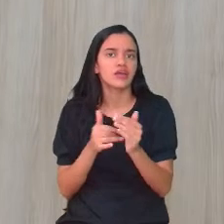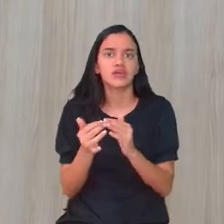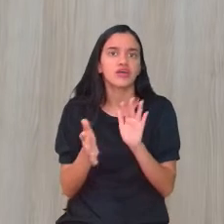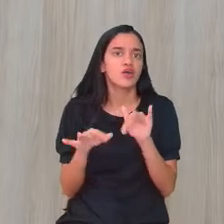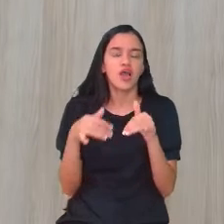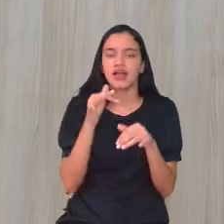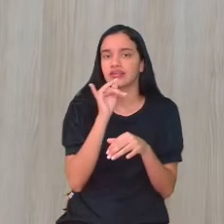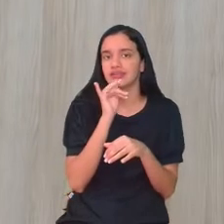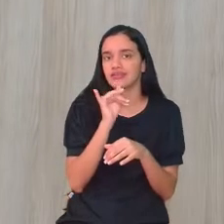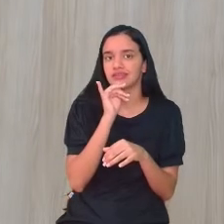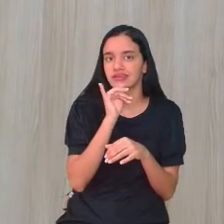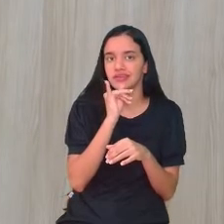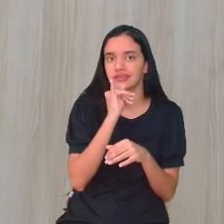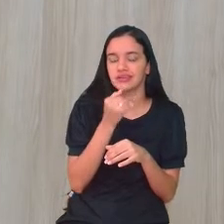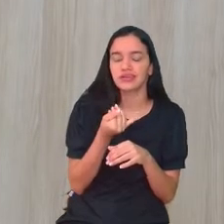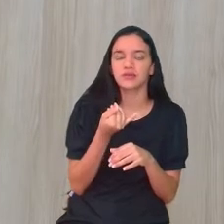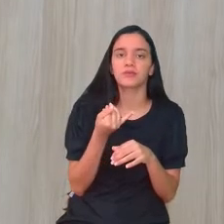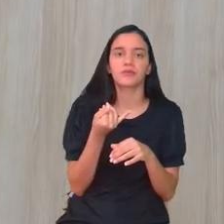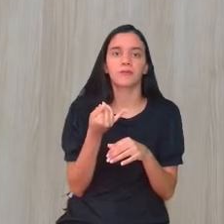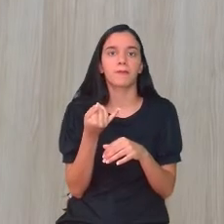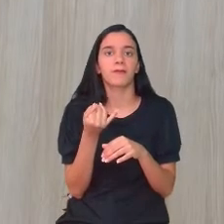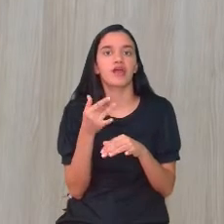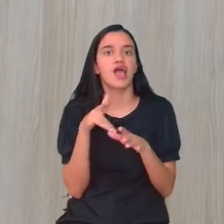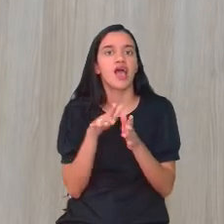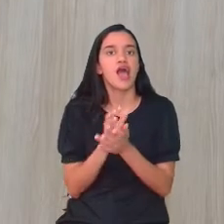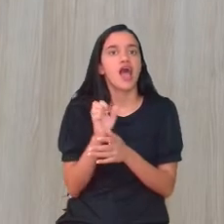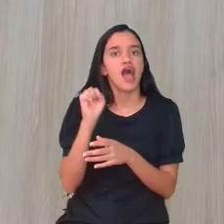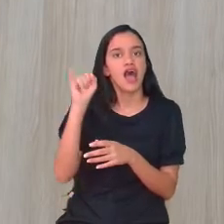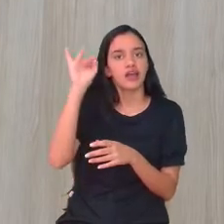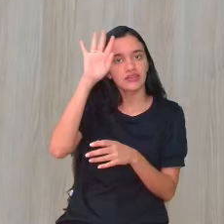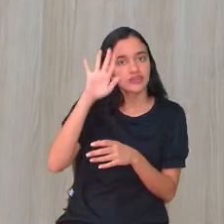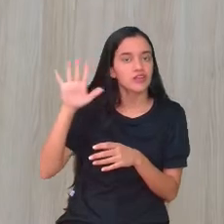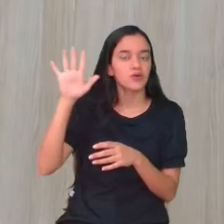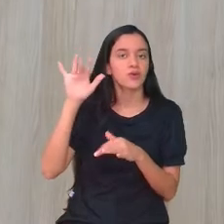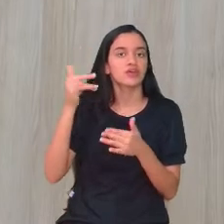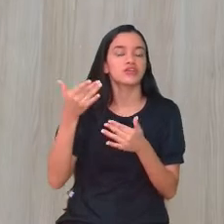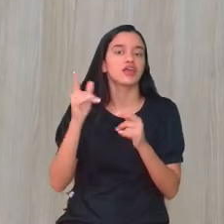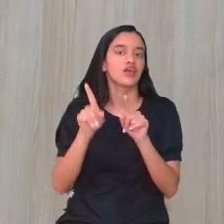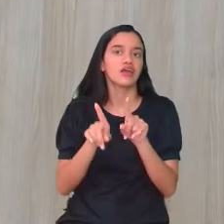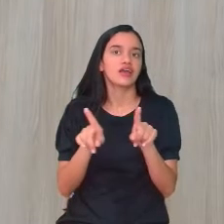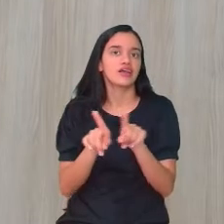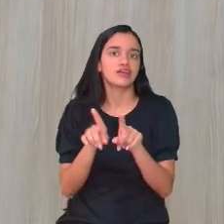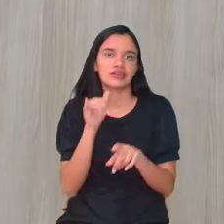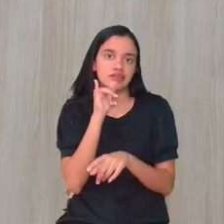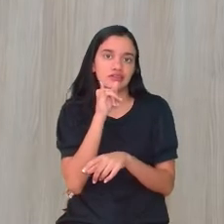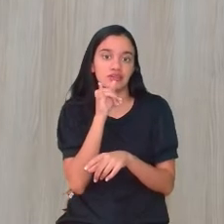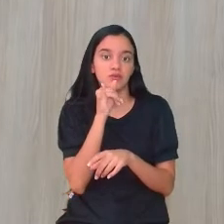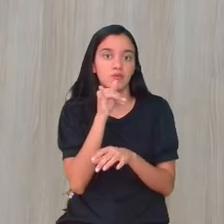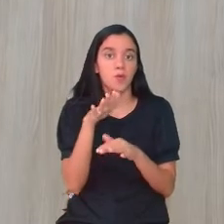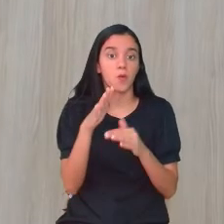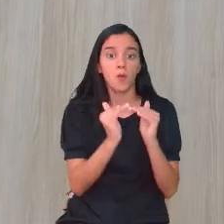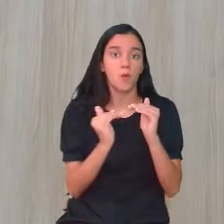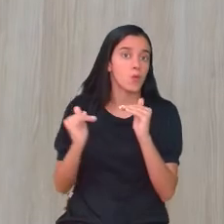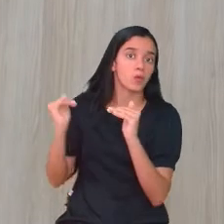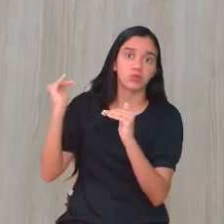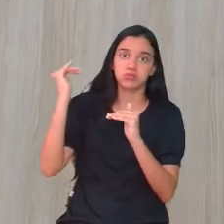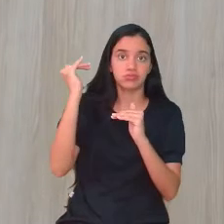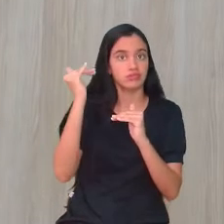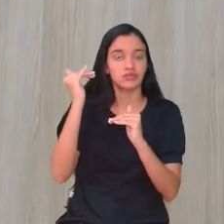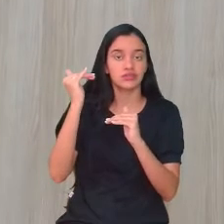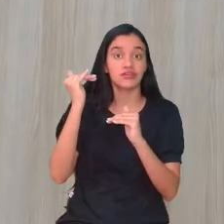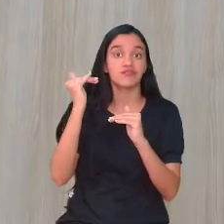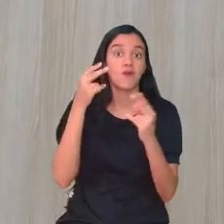qualquer menção à ideologia nazista é punível, né, com